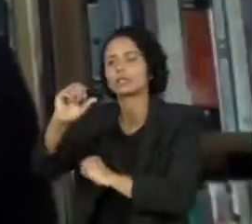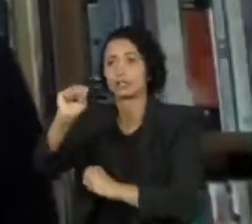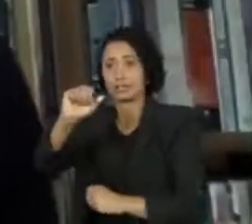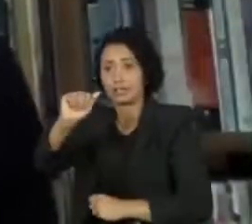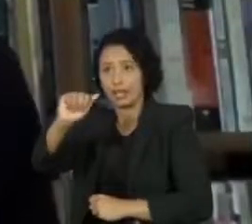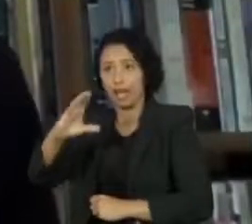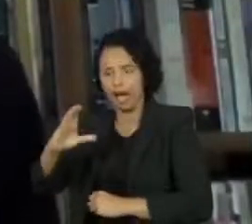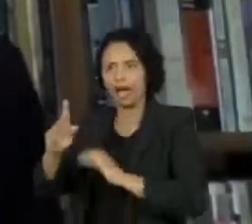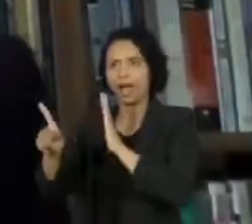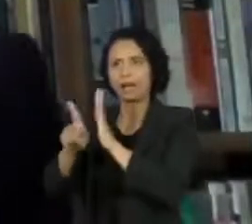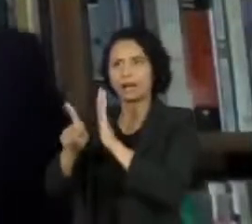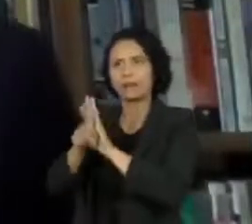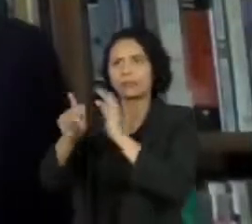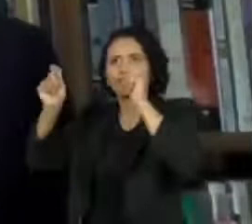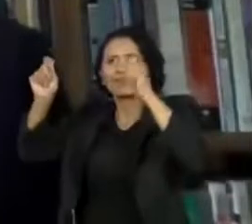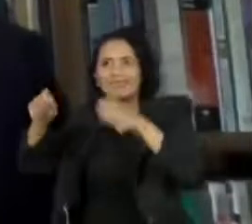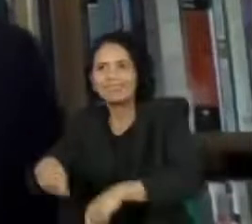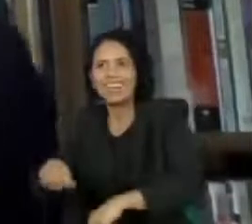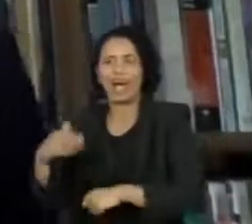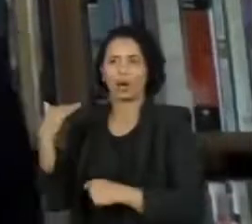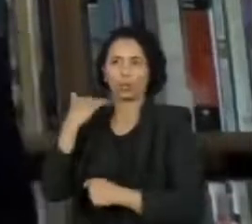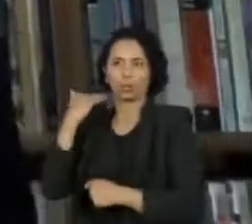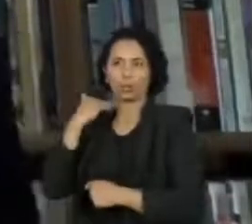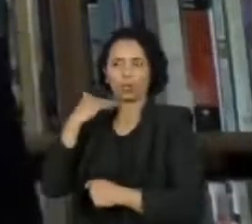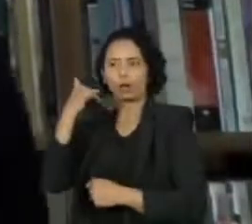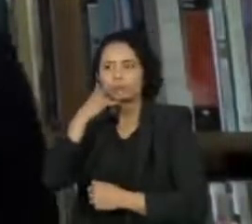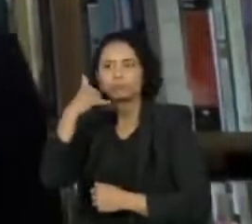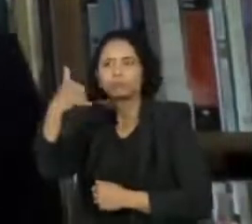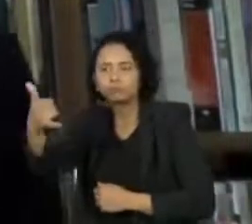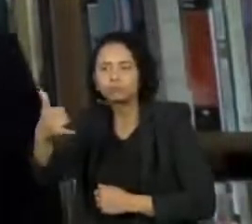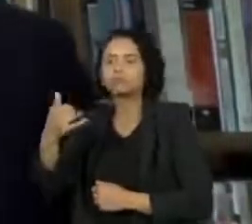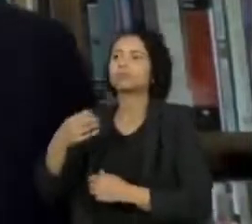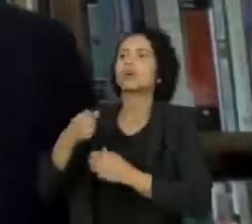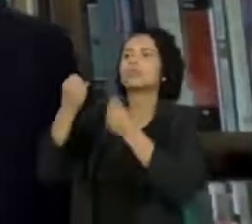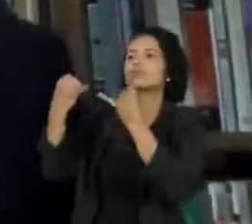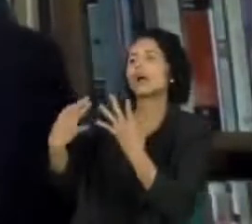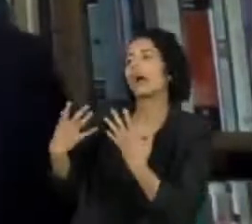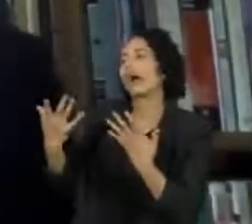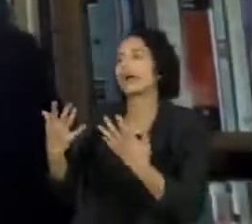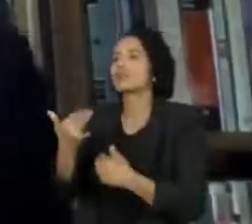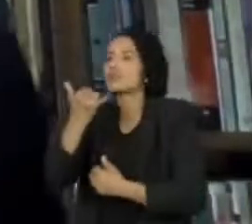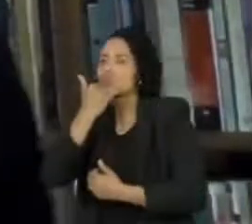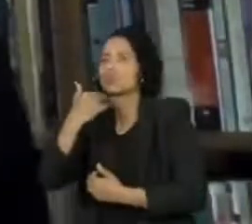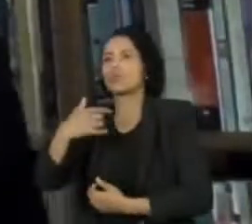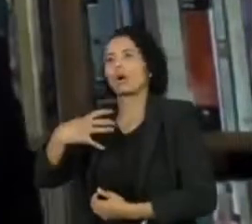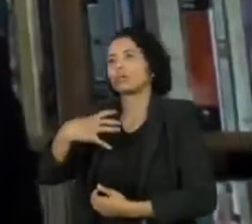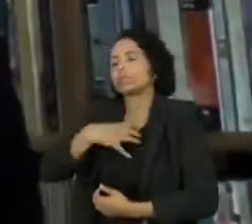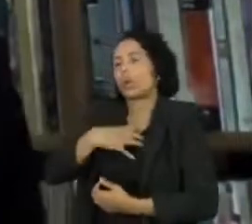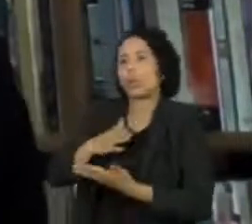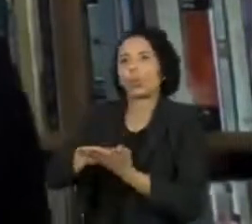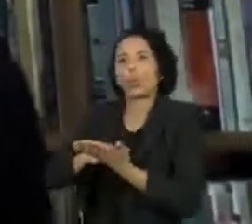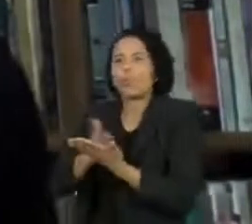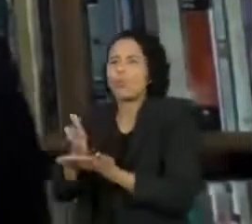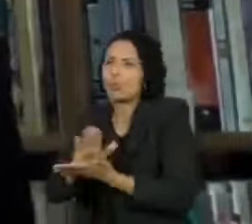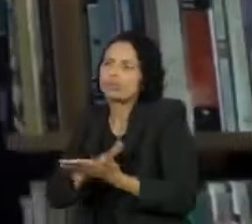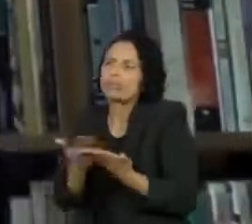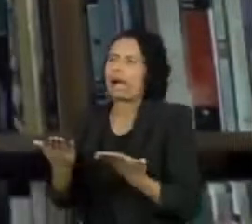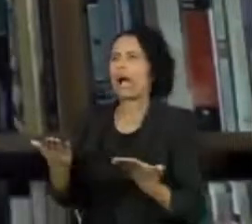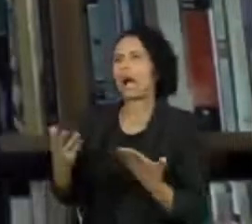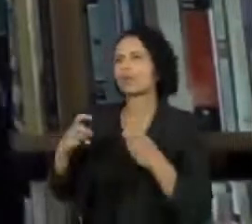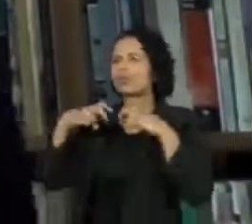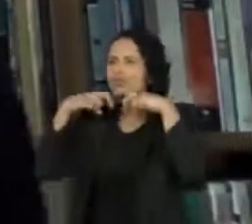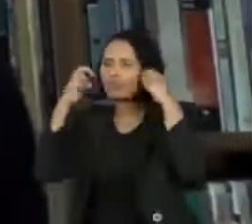instituição financeira que ele está cobrando, e verbalizar: escute, eu estou me sentindo constrangido, eu estou me sentindo exposto